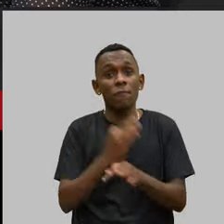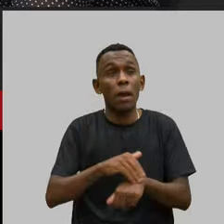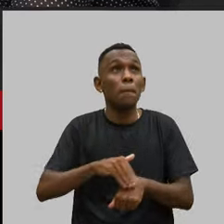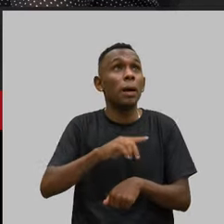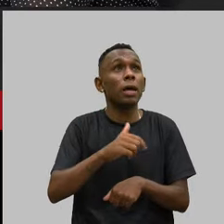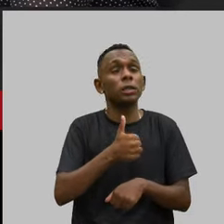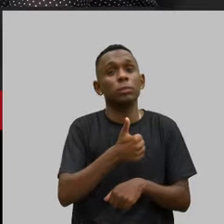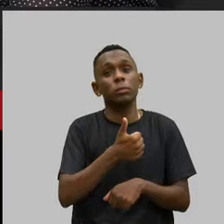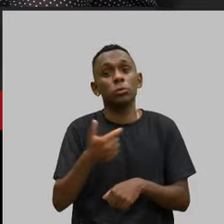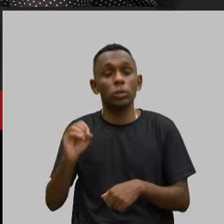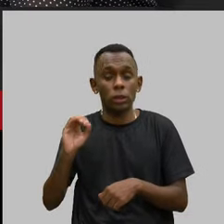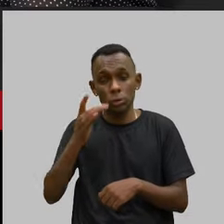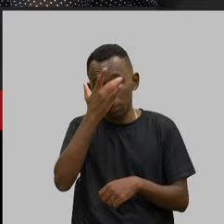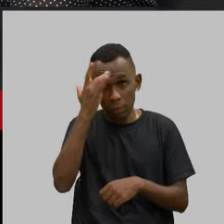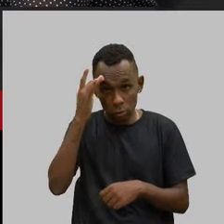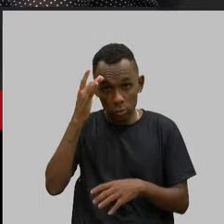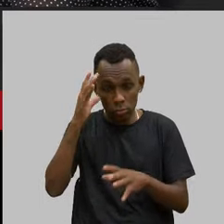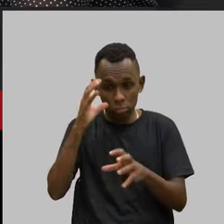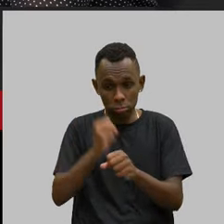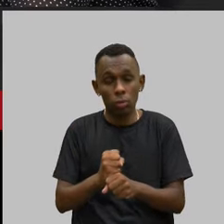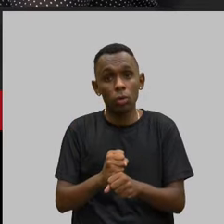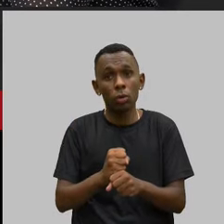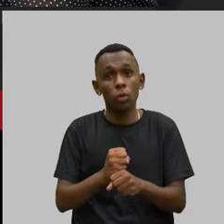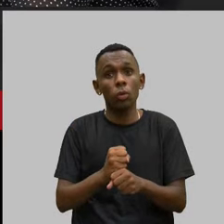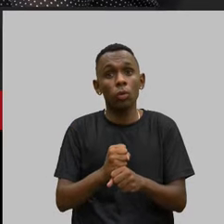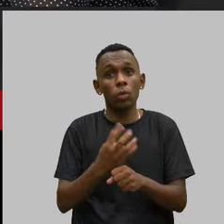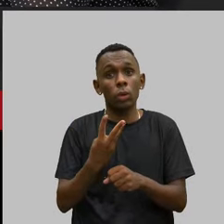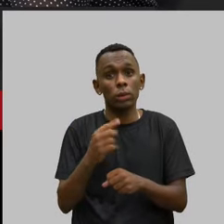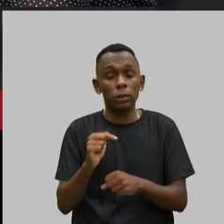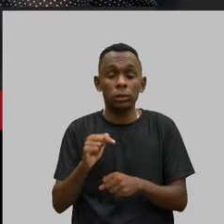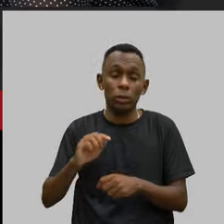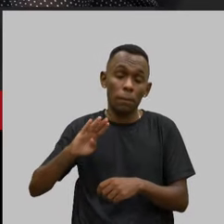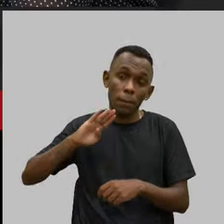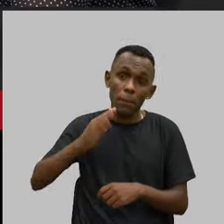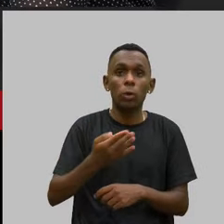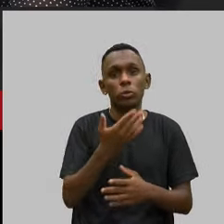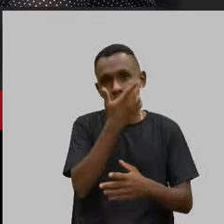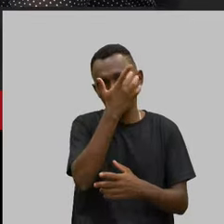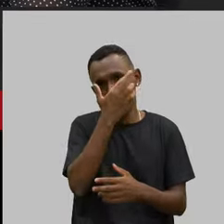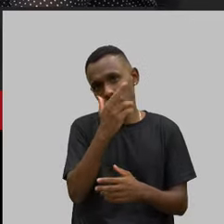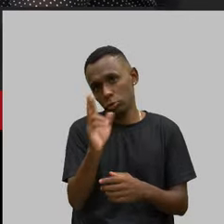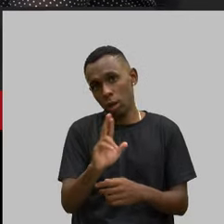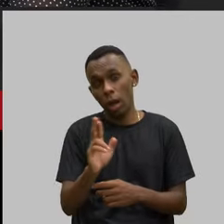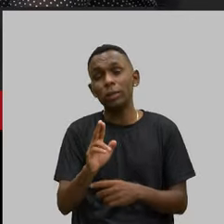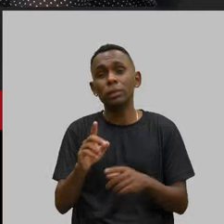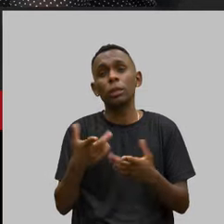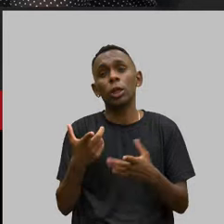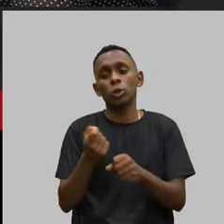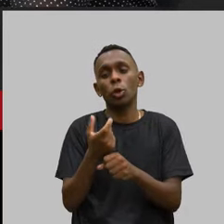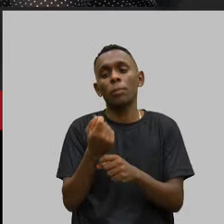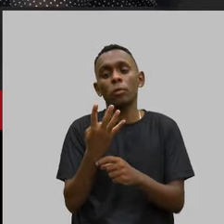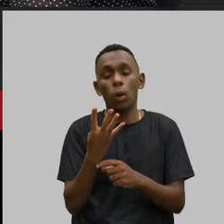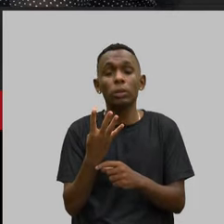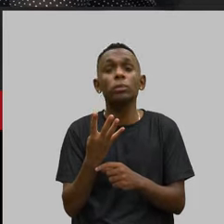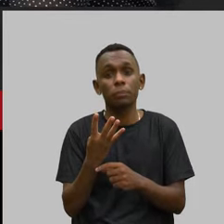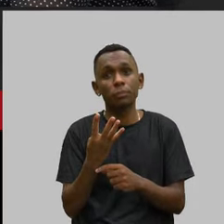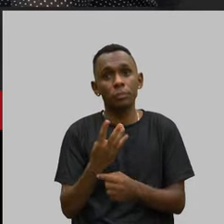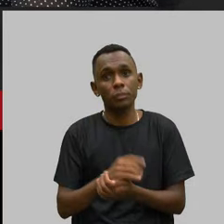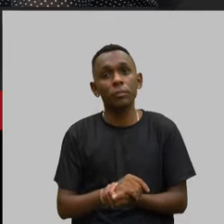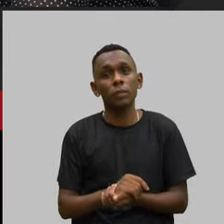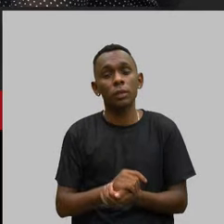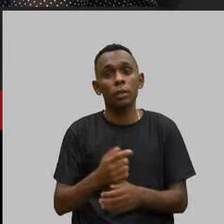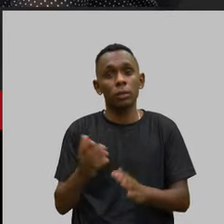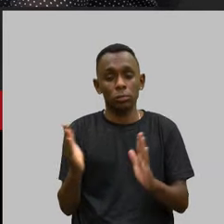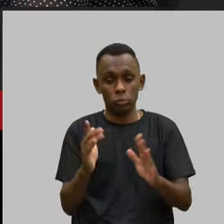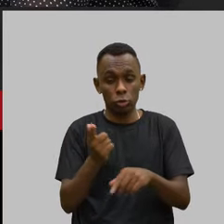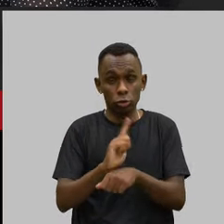servidores totalizando 46,7 milhões de reais em 2024 até o momento a gente teve no no na gestão